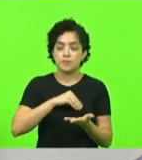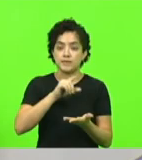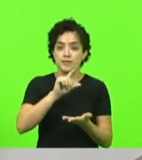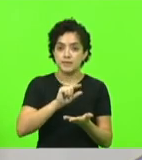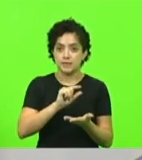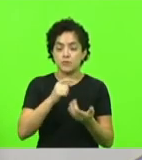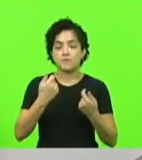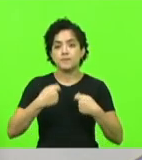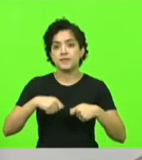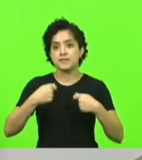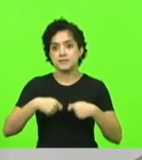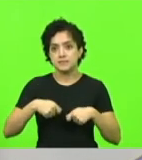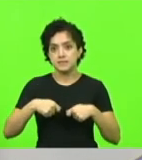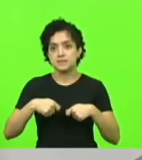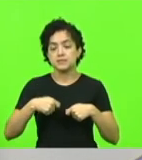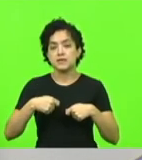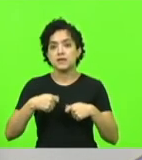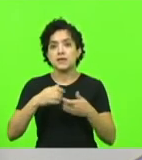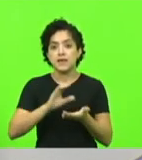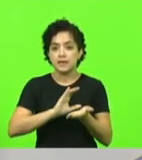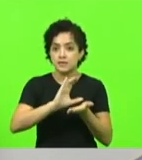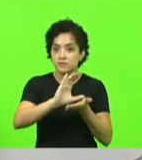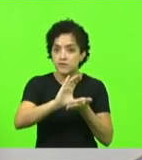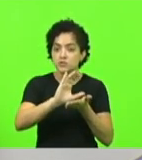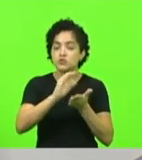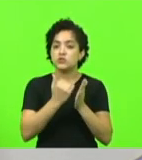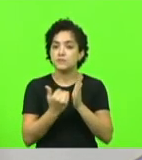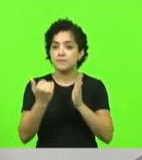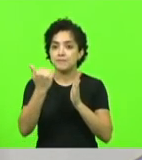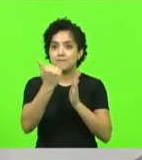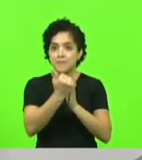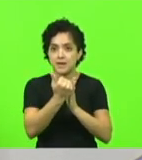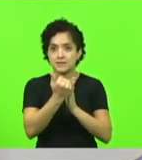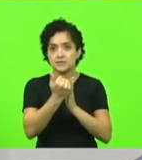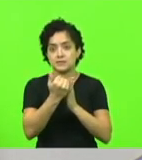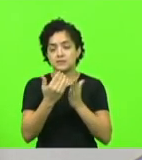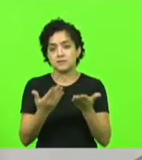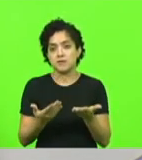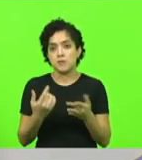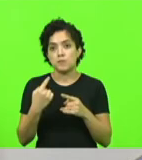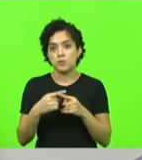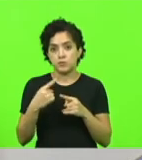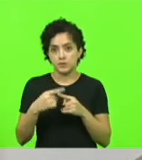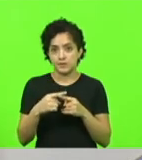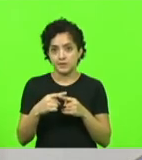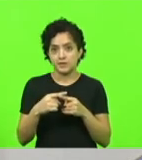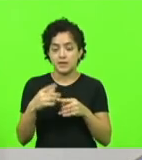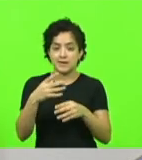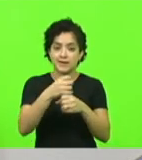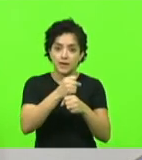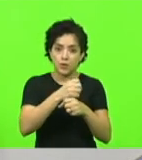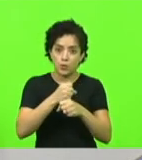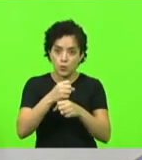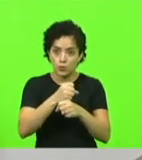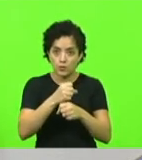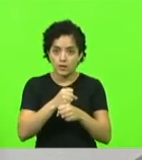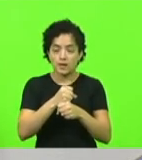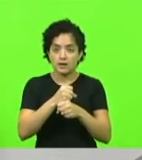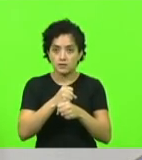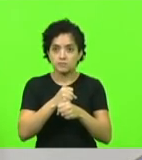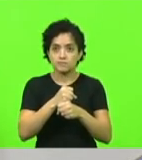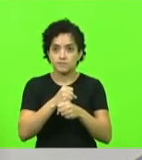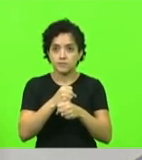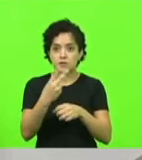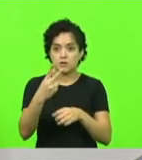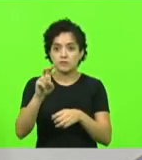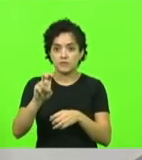precisamos também investir mais, porque não é mais possível calcular no cômputo dos